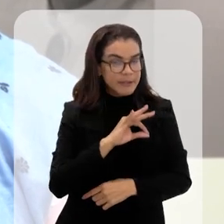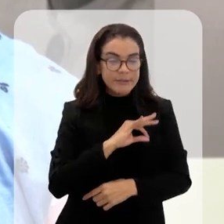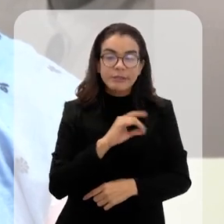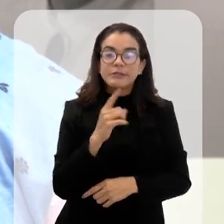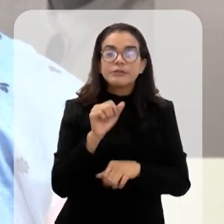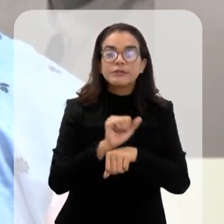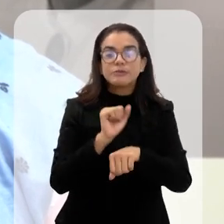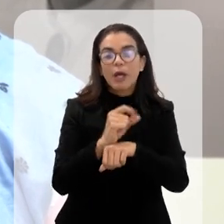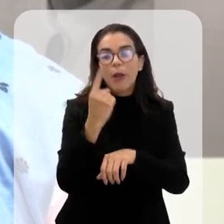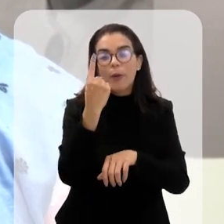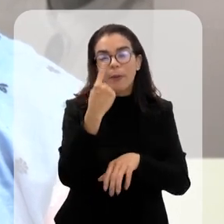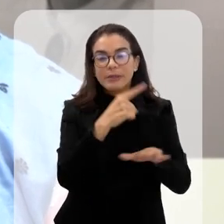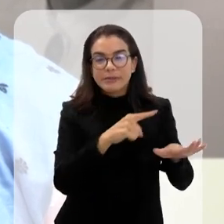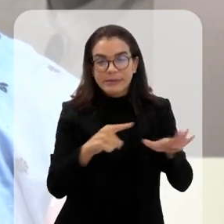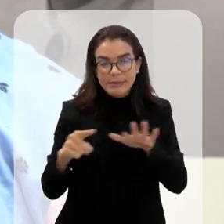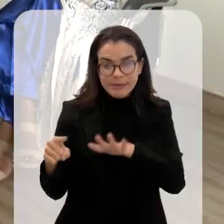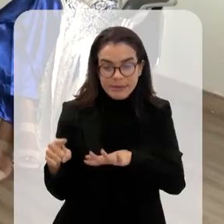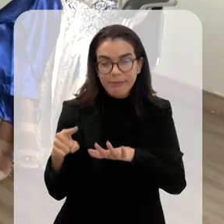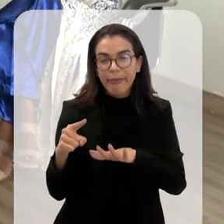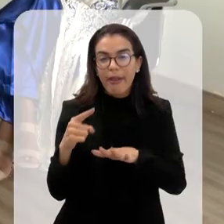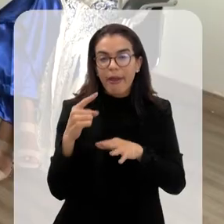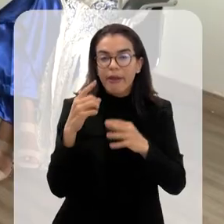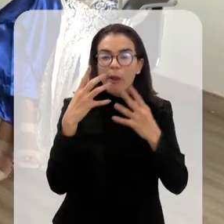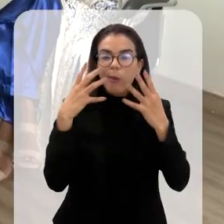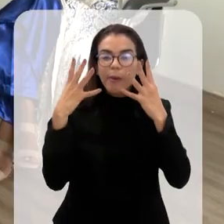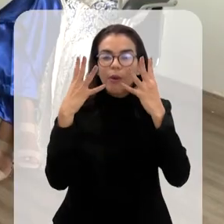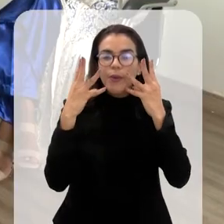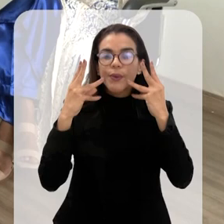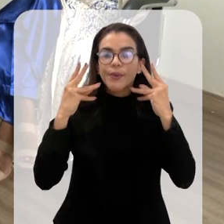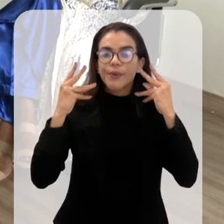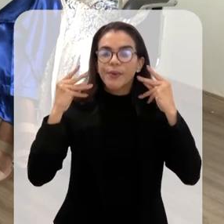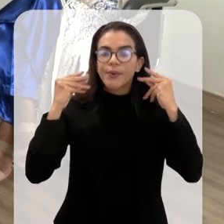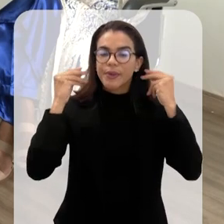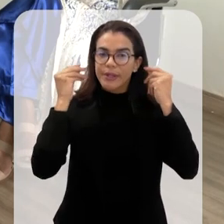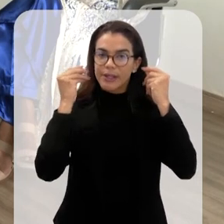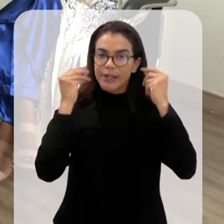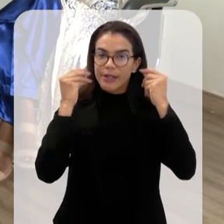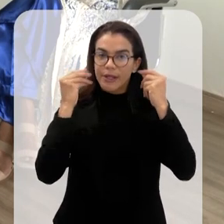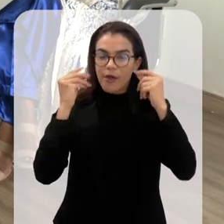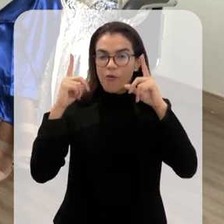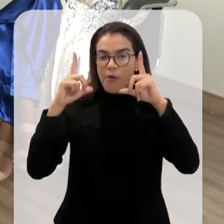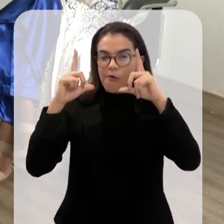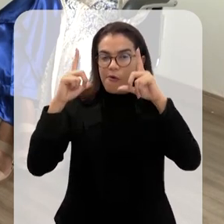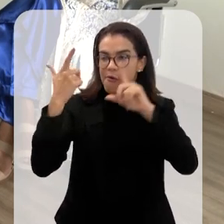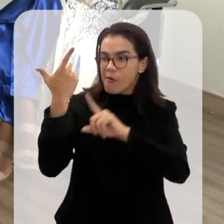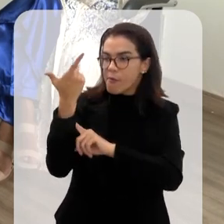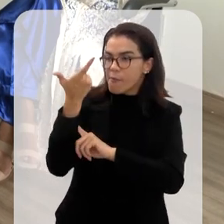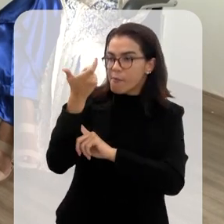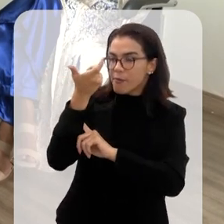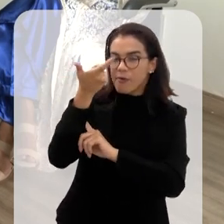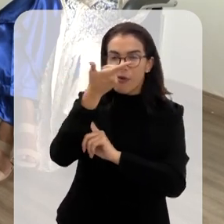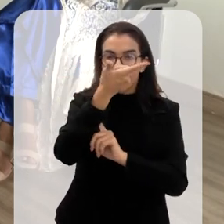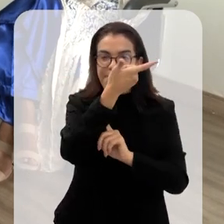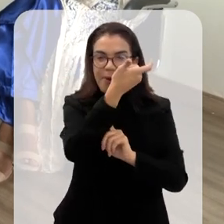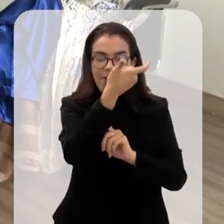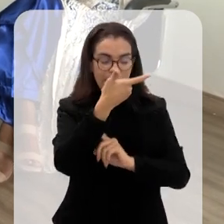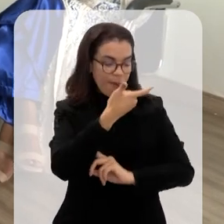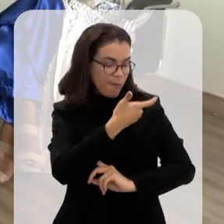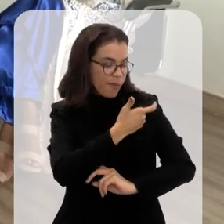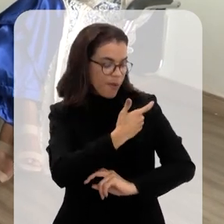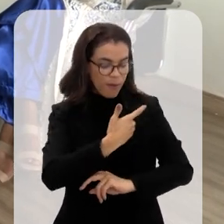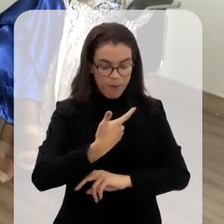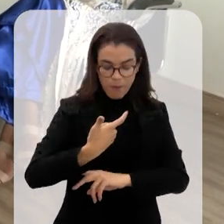polícia, tá? Vão daqui a uma semana. E aí as lesões já não estão aparentes. Uma fotografia